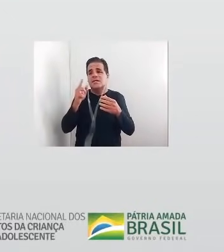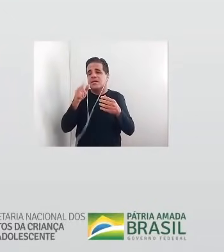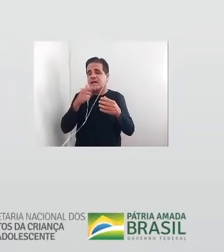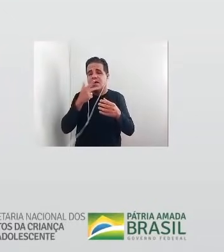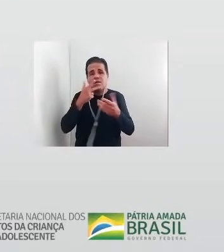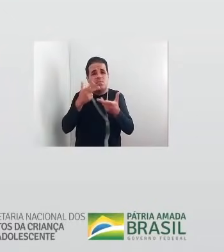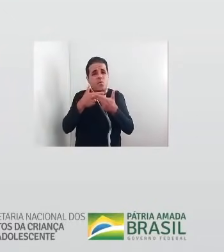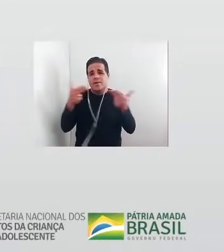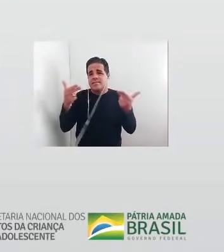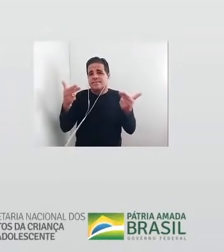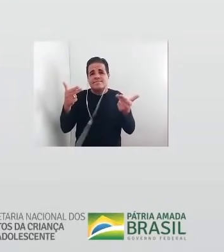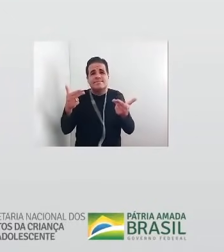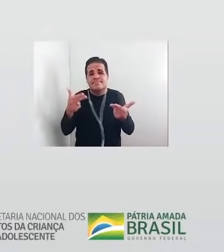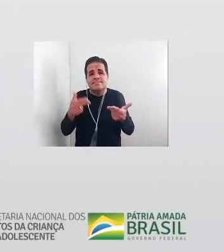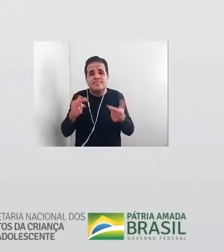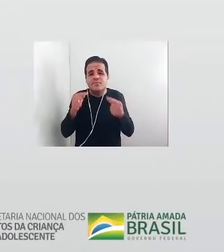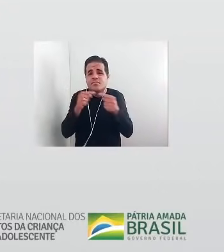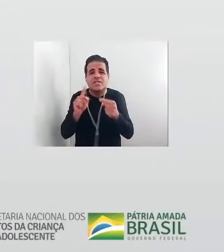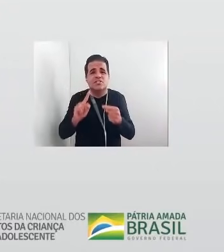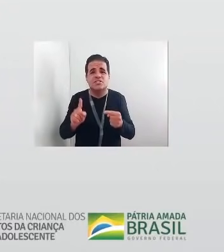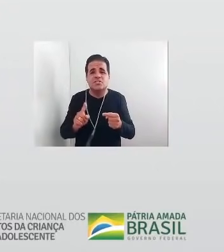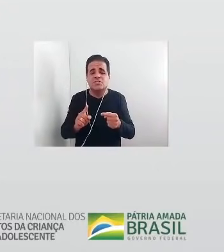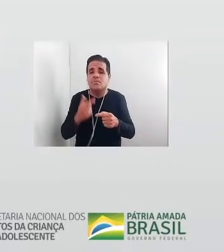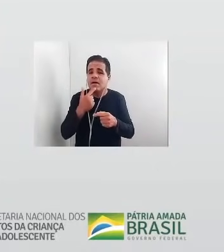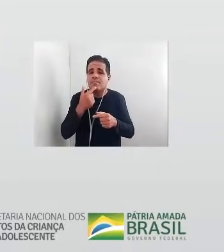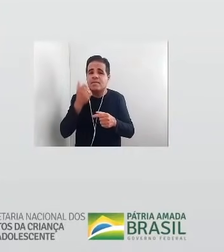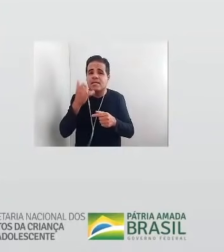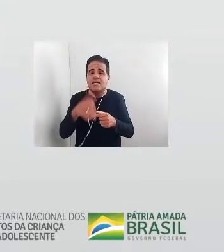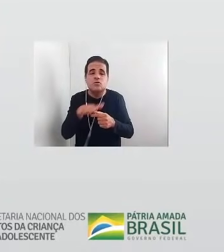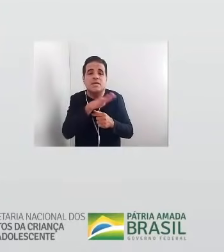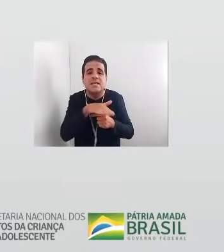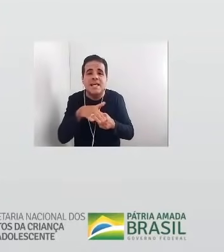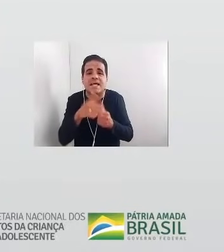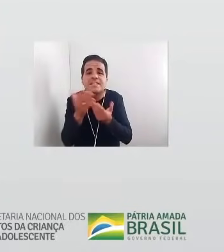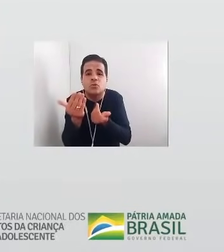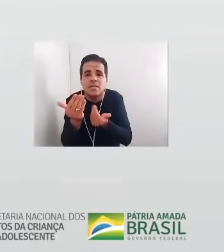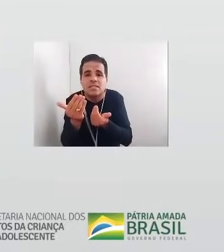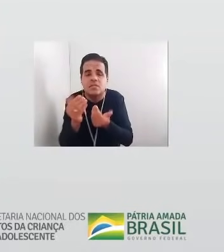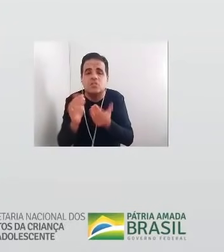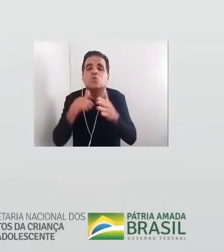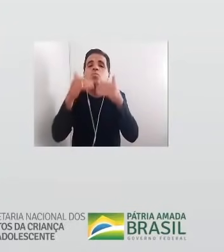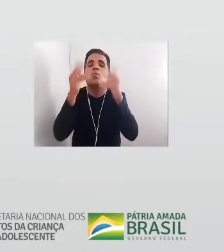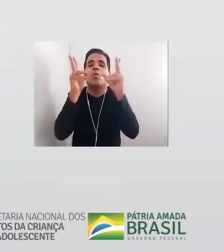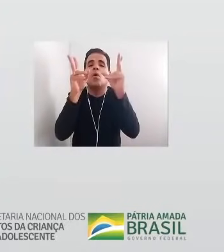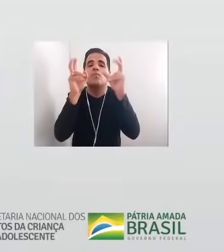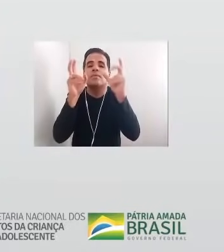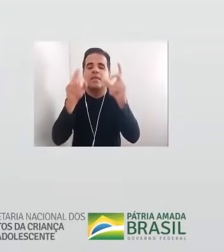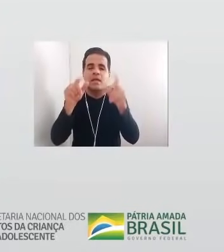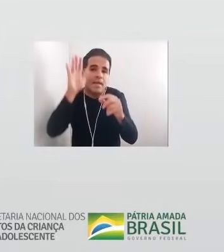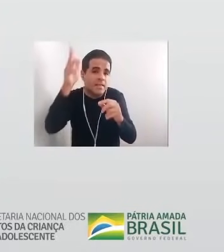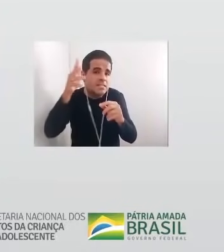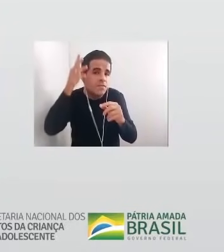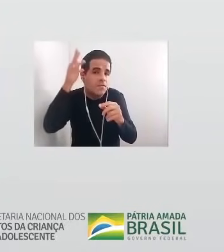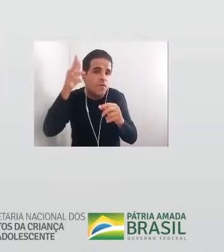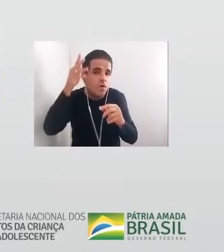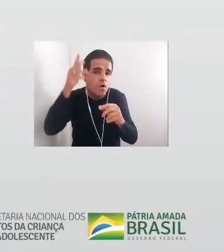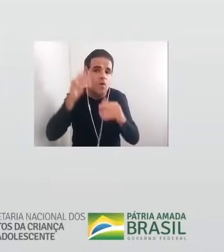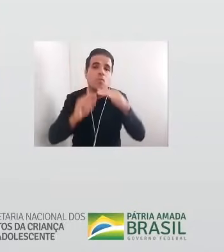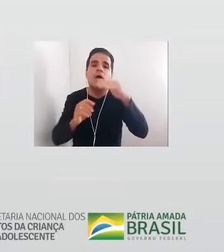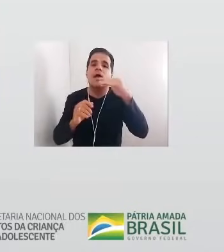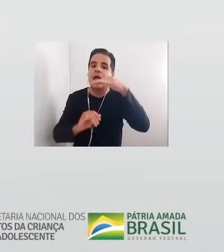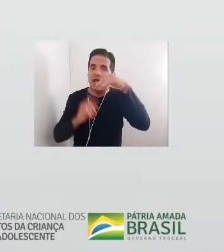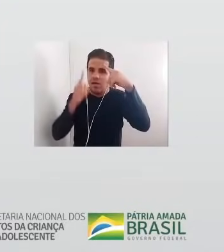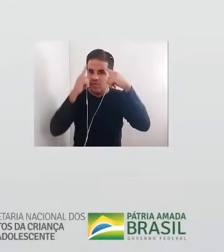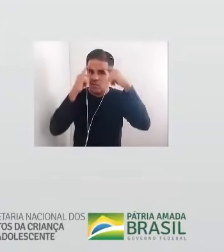falácia. Mas falando sobre crianças e adolescentes dentro do espaço escolar, qual é o tema deste fórum? É a violência institucional.